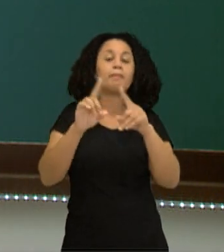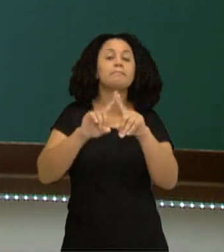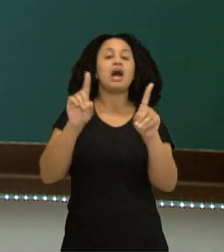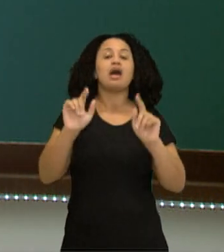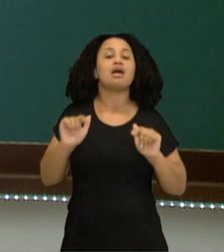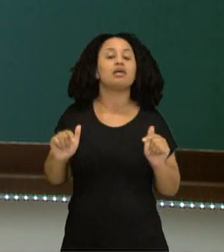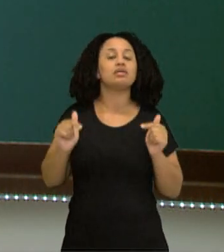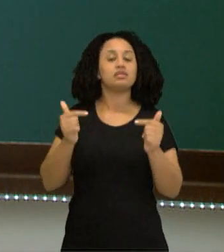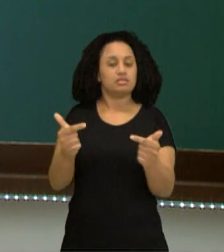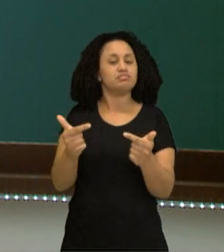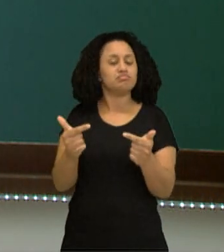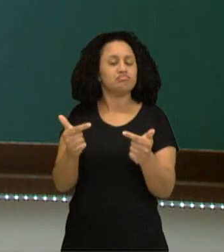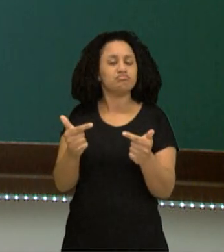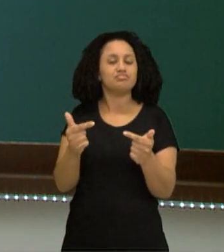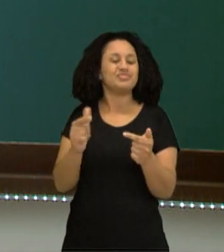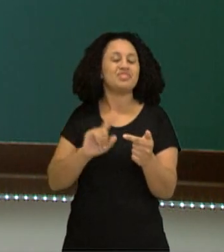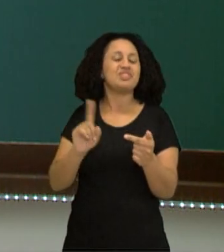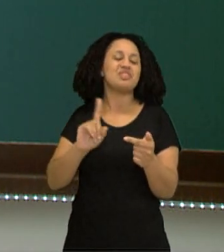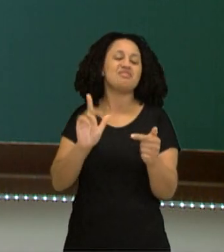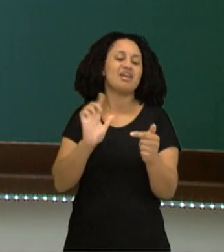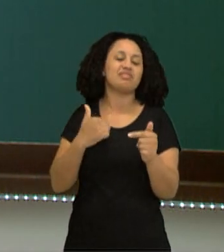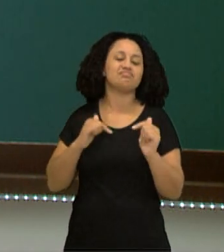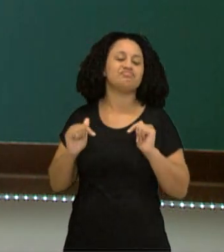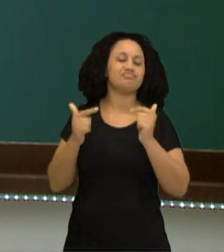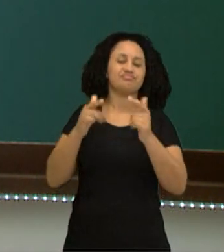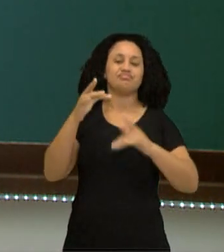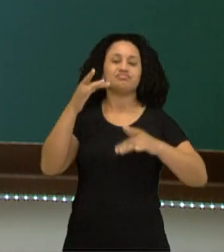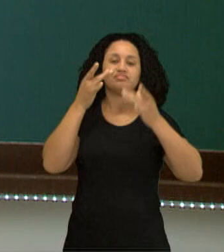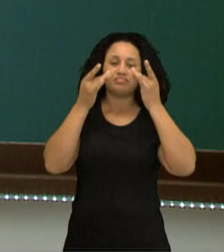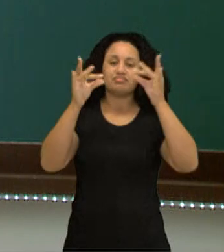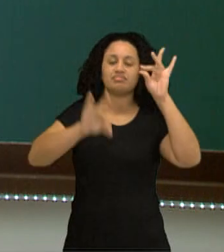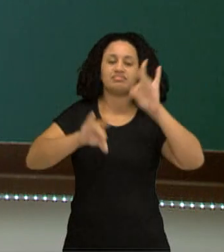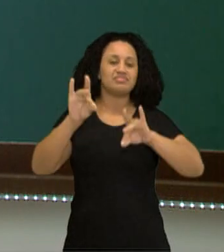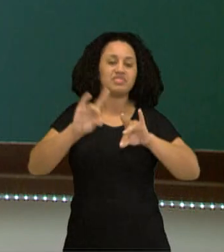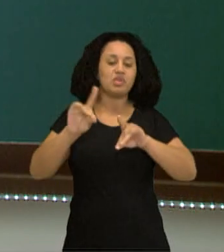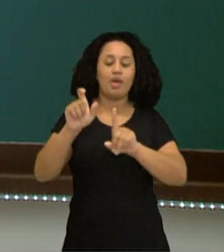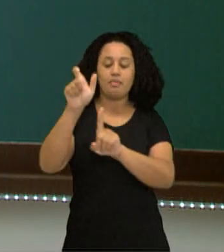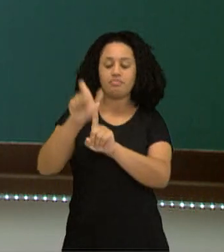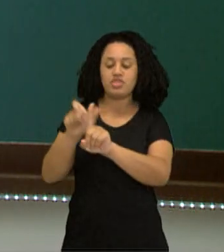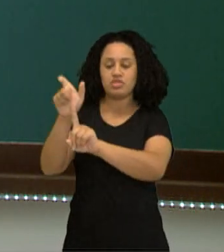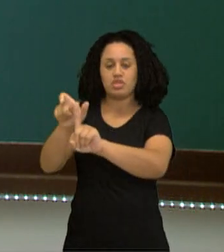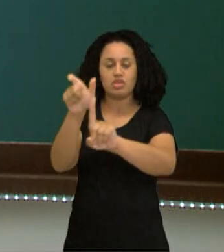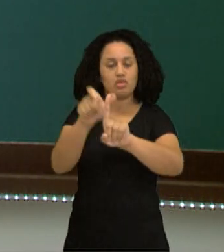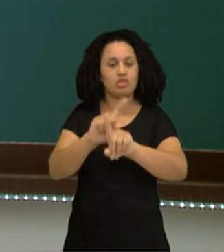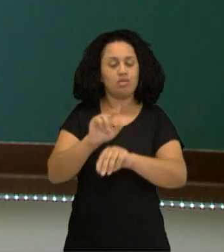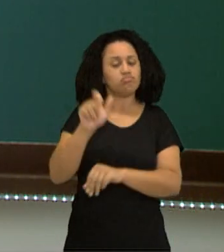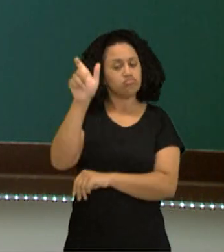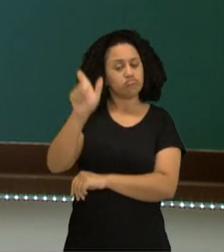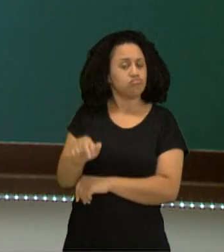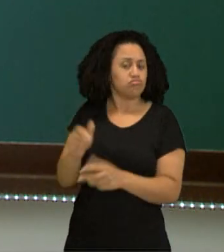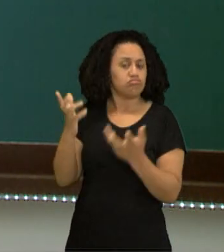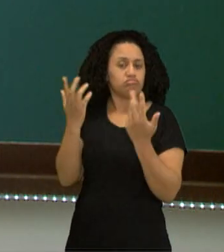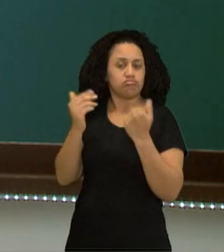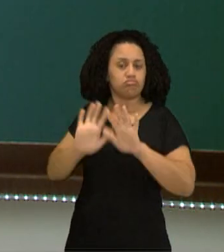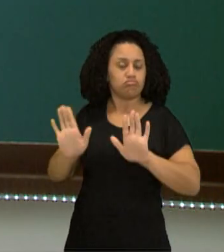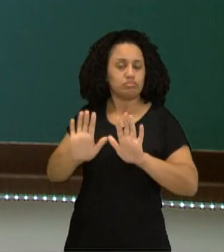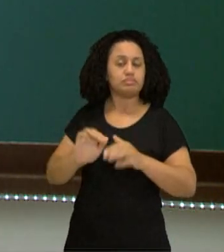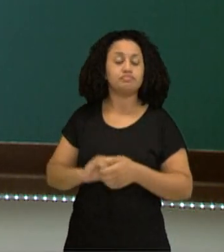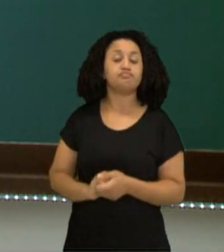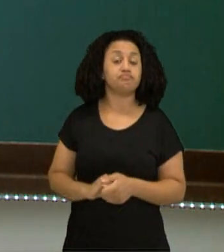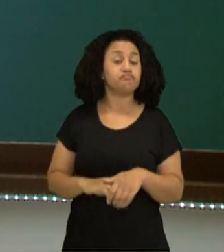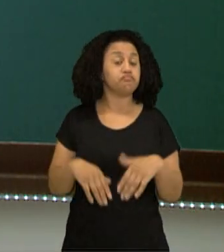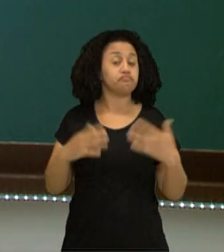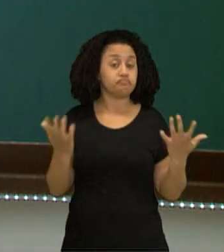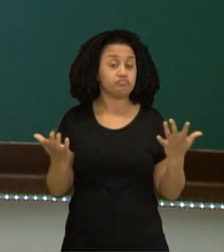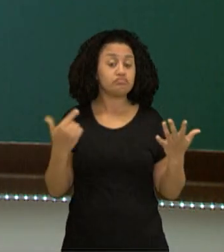ações que vão acontecer ali não são ações teatrais, não são personagens, são pessoas, tá? E dentro de